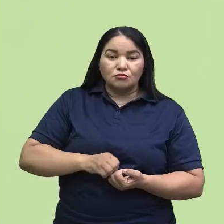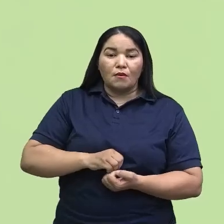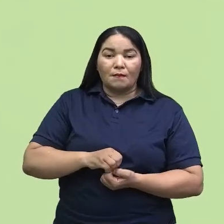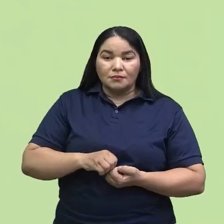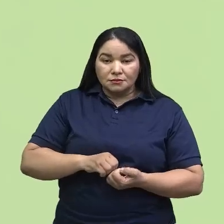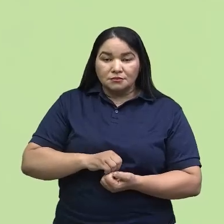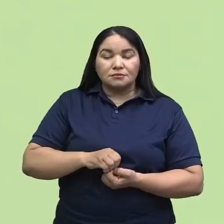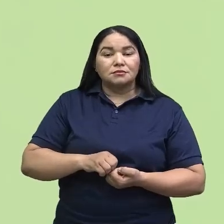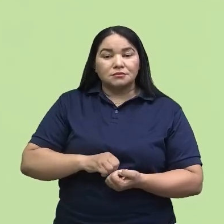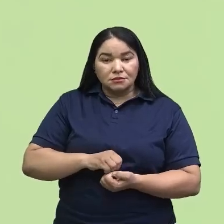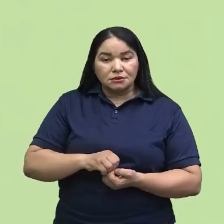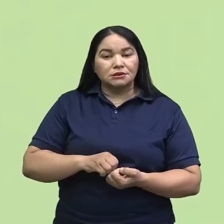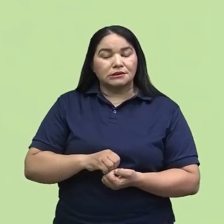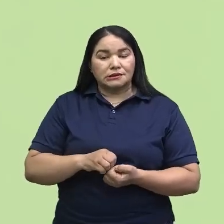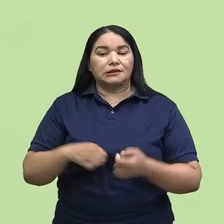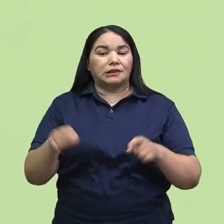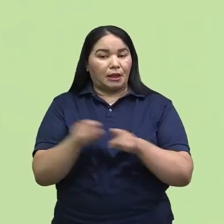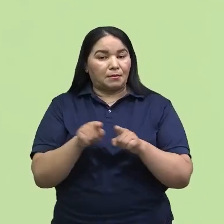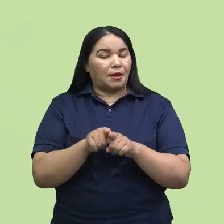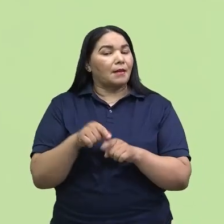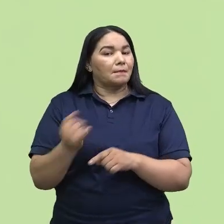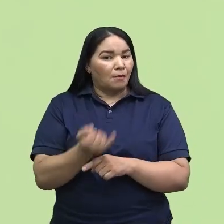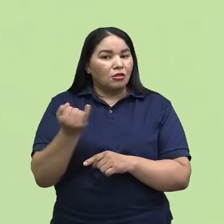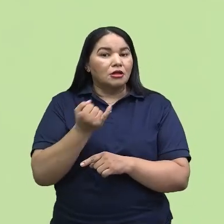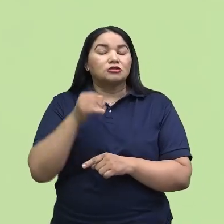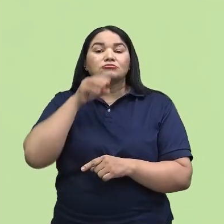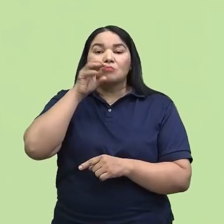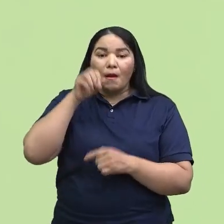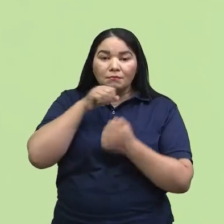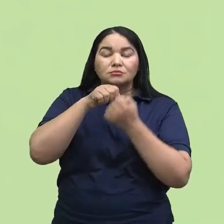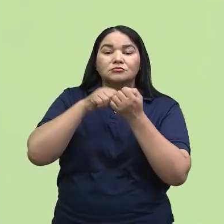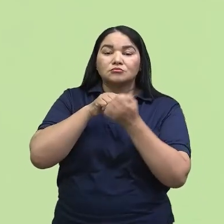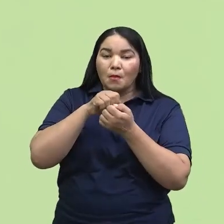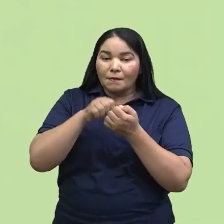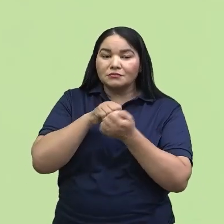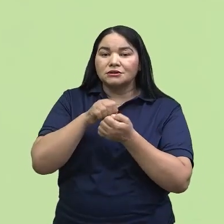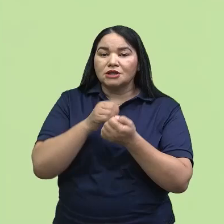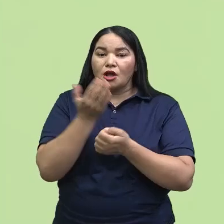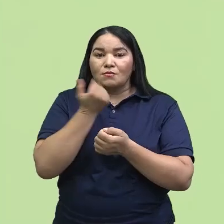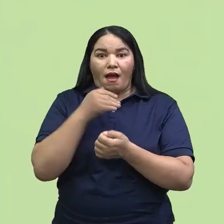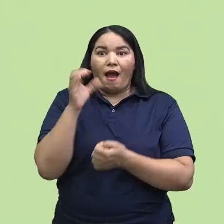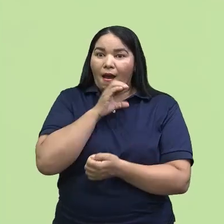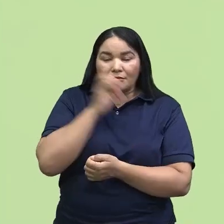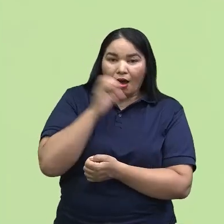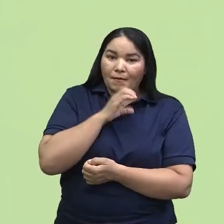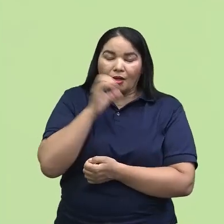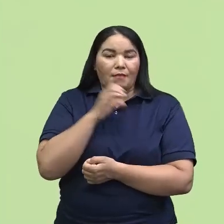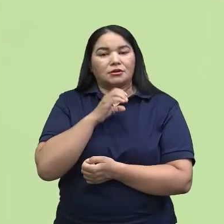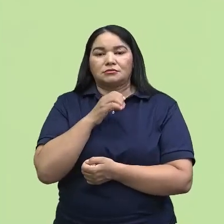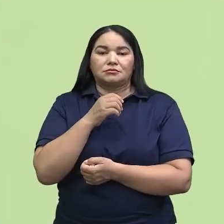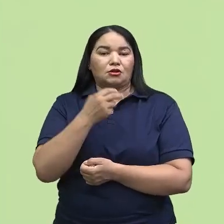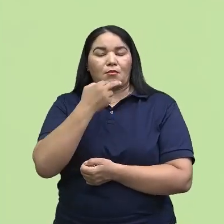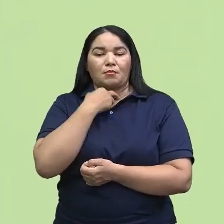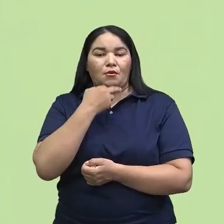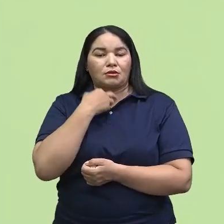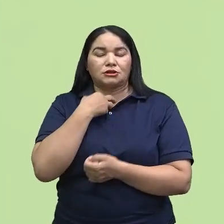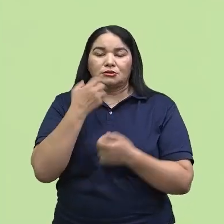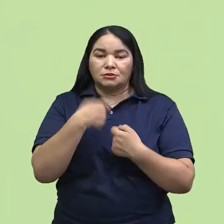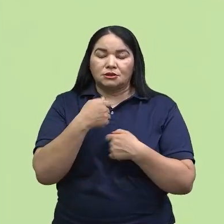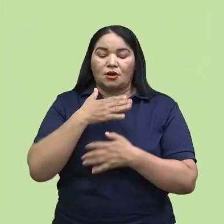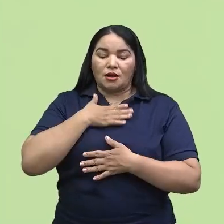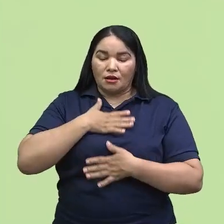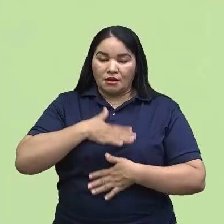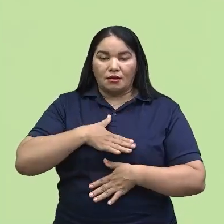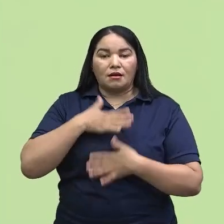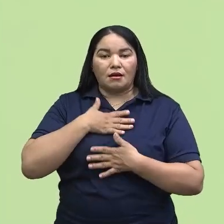digestão. Por isso que é importante a mastigação, certo? Não tenham pressa ali na hora da alimentação, porque já é uma etapa